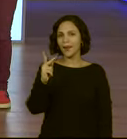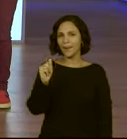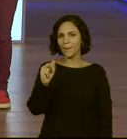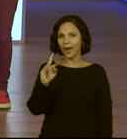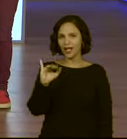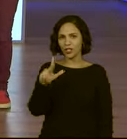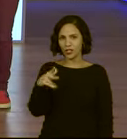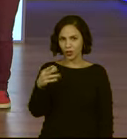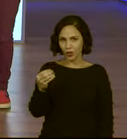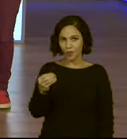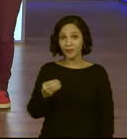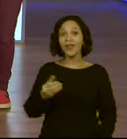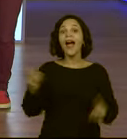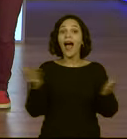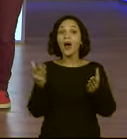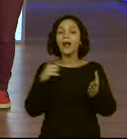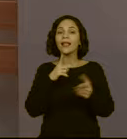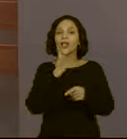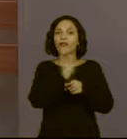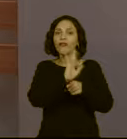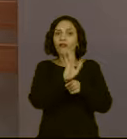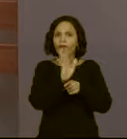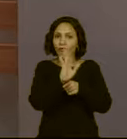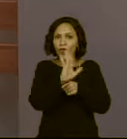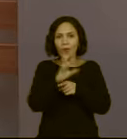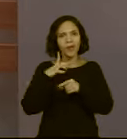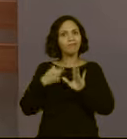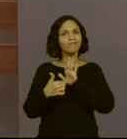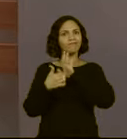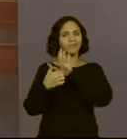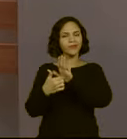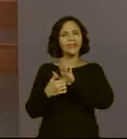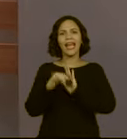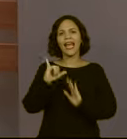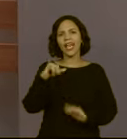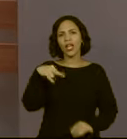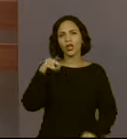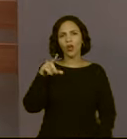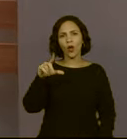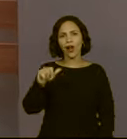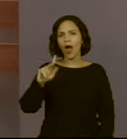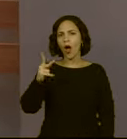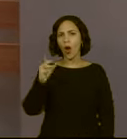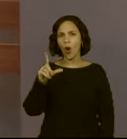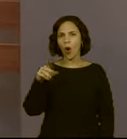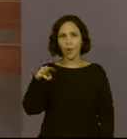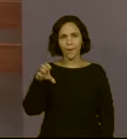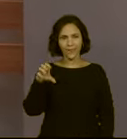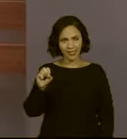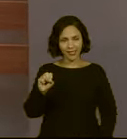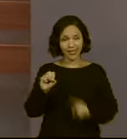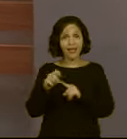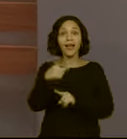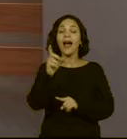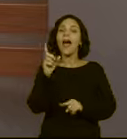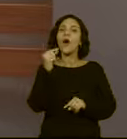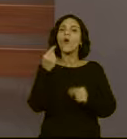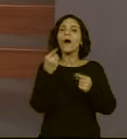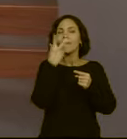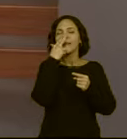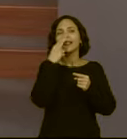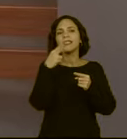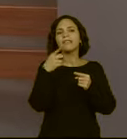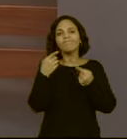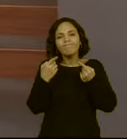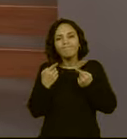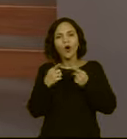tem um filme agora chamado enola Holmes que a gente indica que você assista porque é um filme ótimo e que ela faz uma crítica